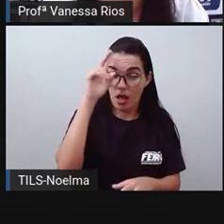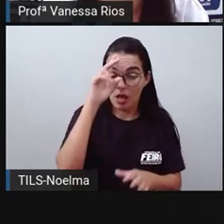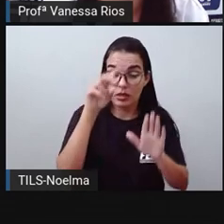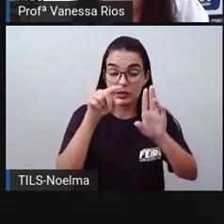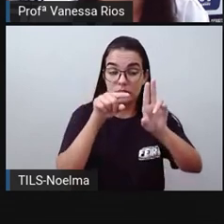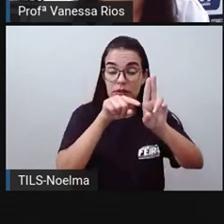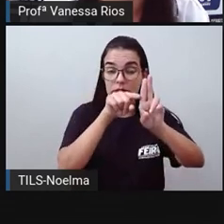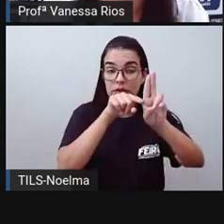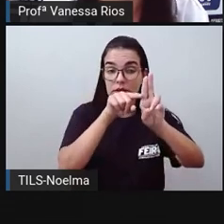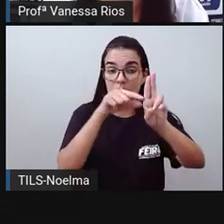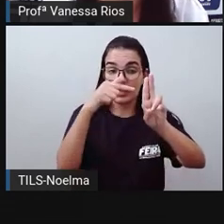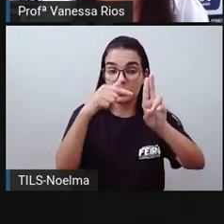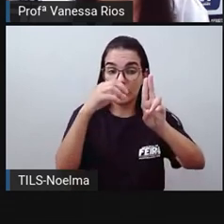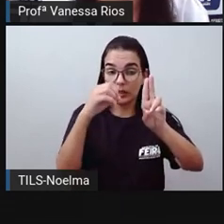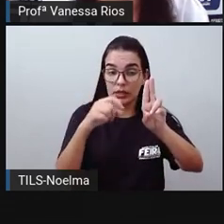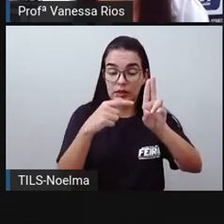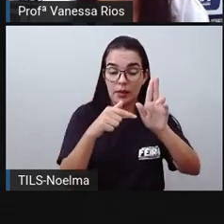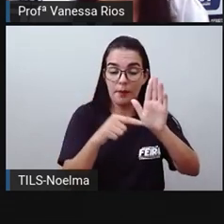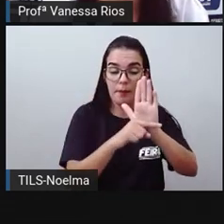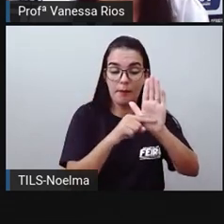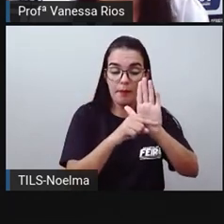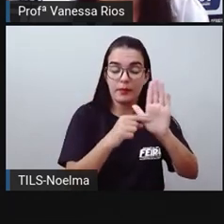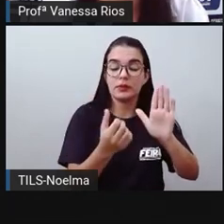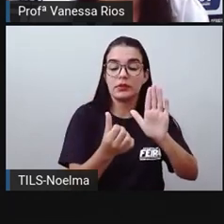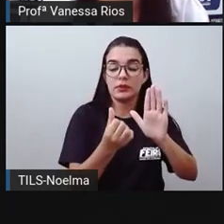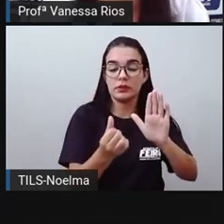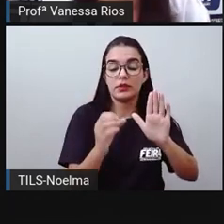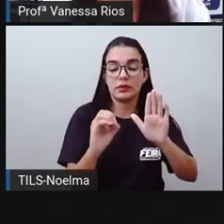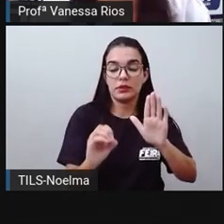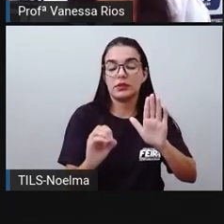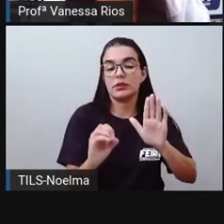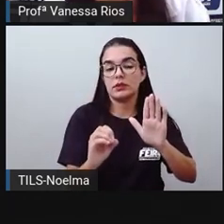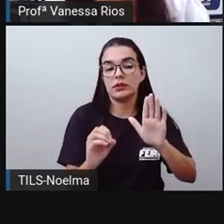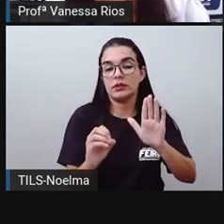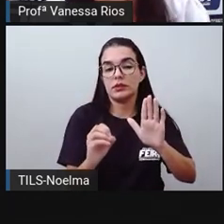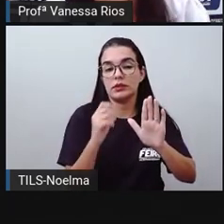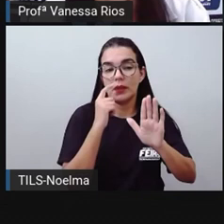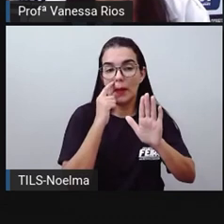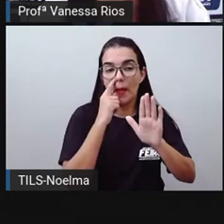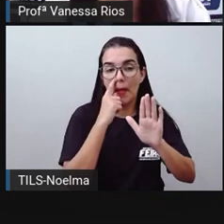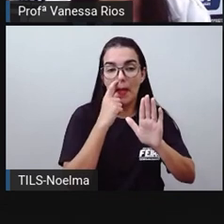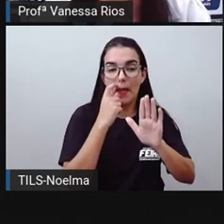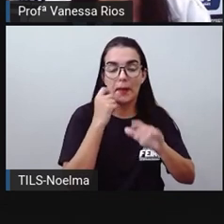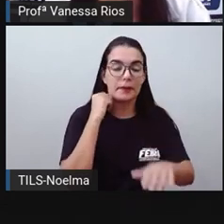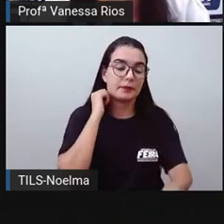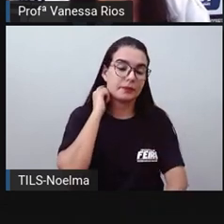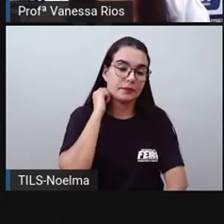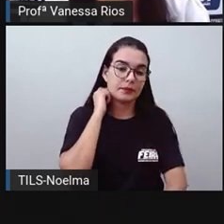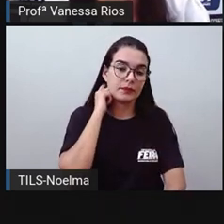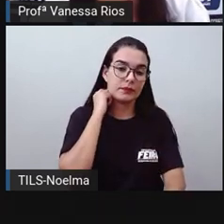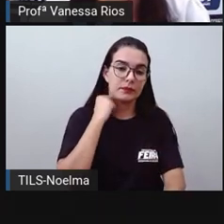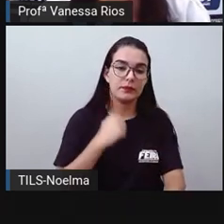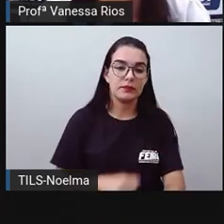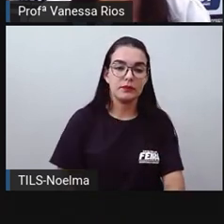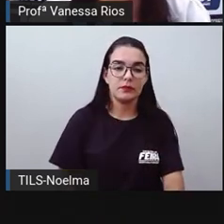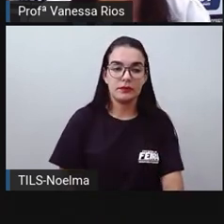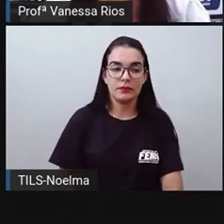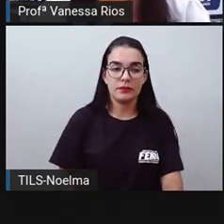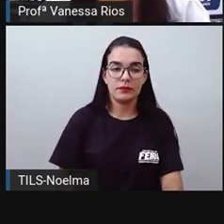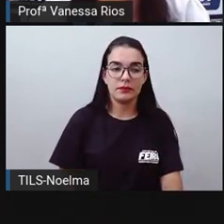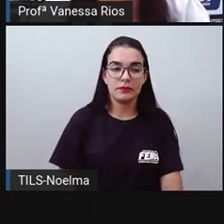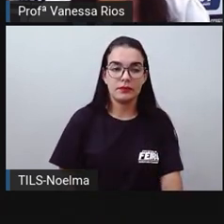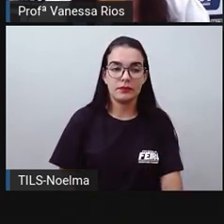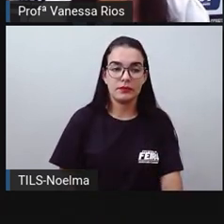verdade, aqui é 70. E o 6 também é dezena. Então, vai ser 60. E 70 menos